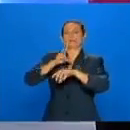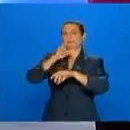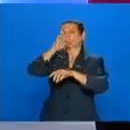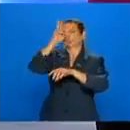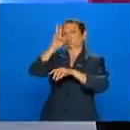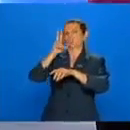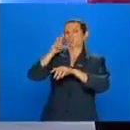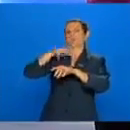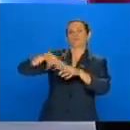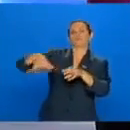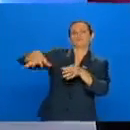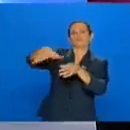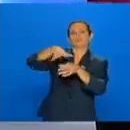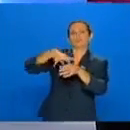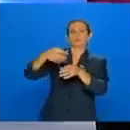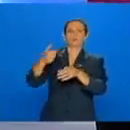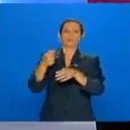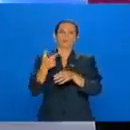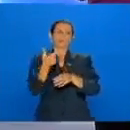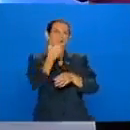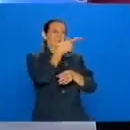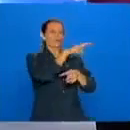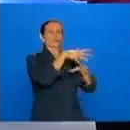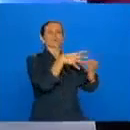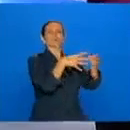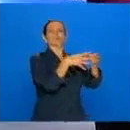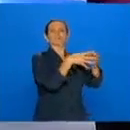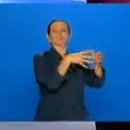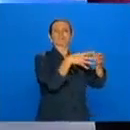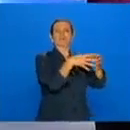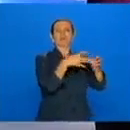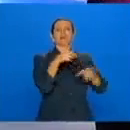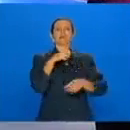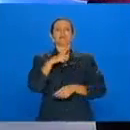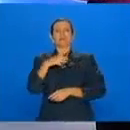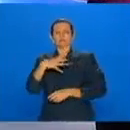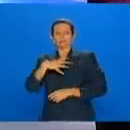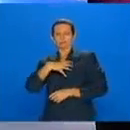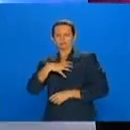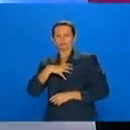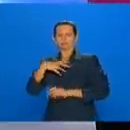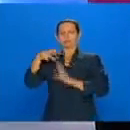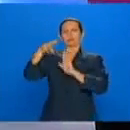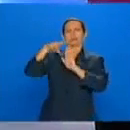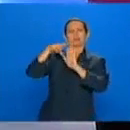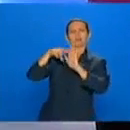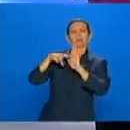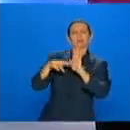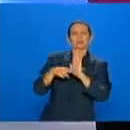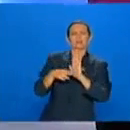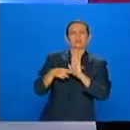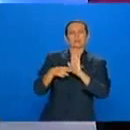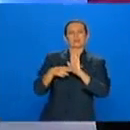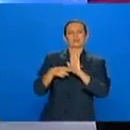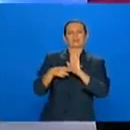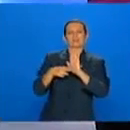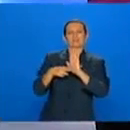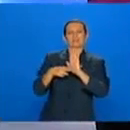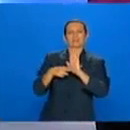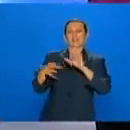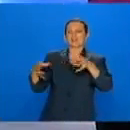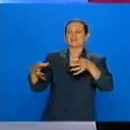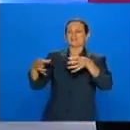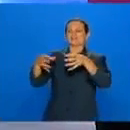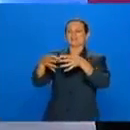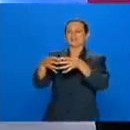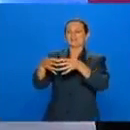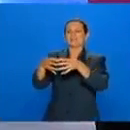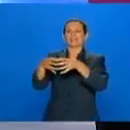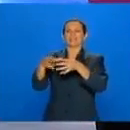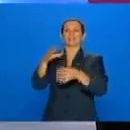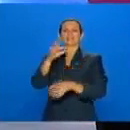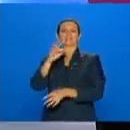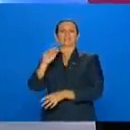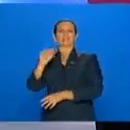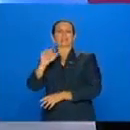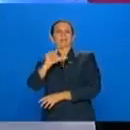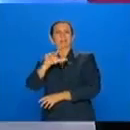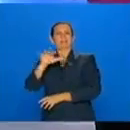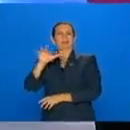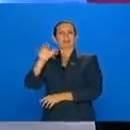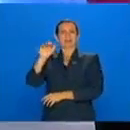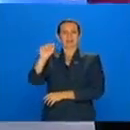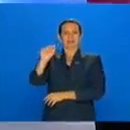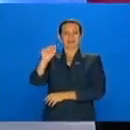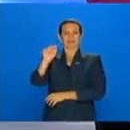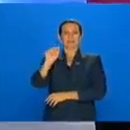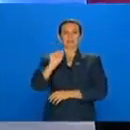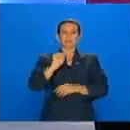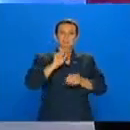também compartilham normas, atitudes diante da linguagem. Isto é comunidade de fala. Então, o